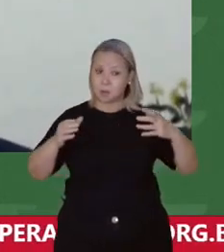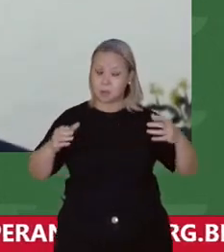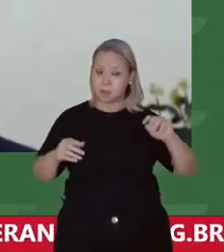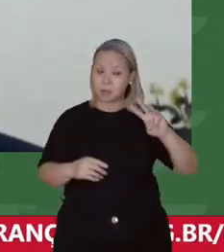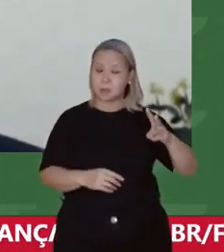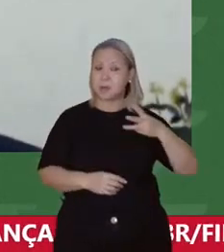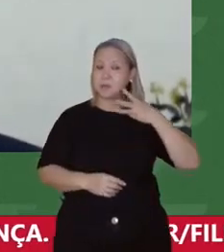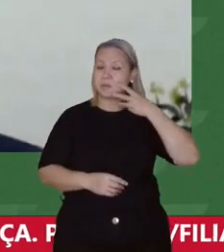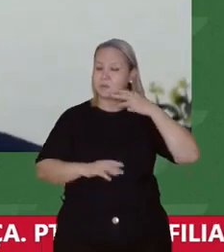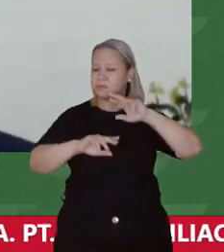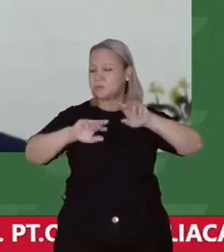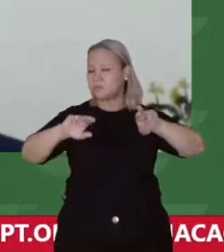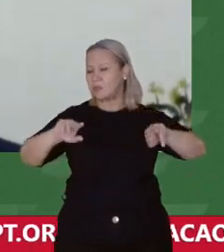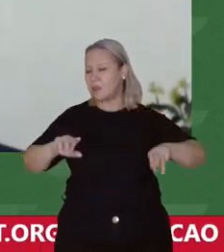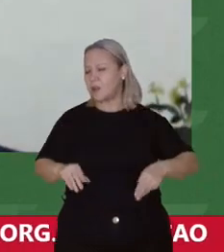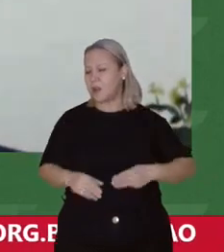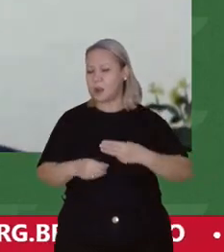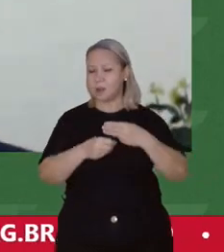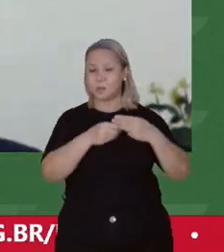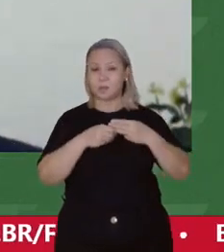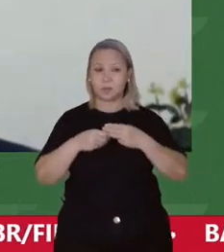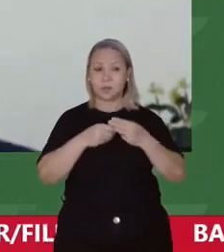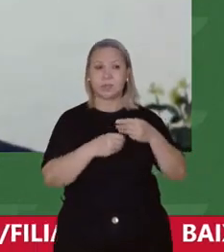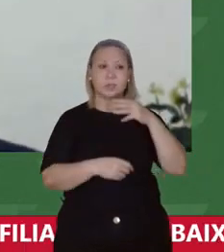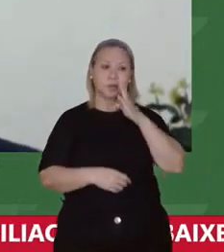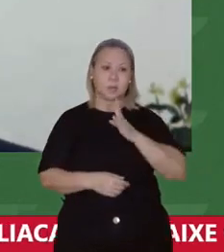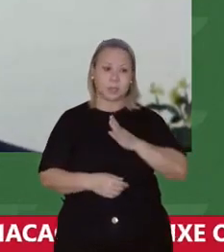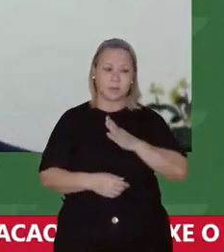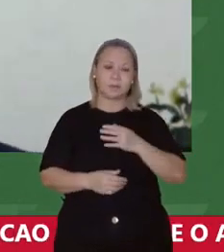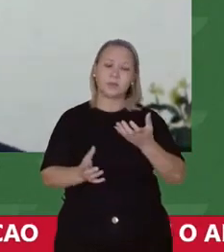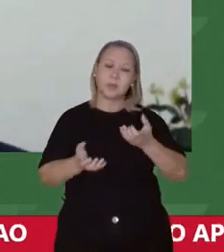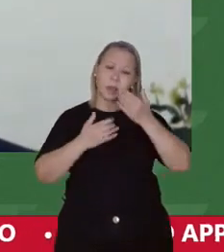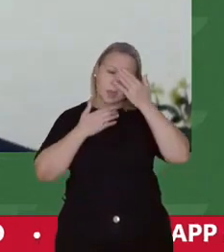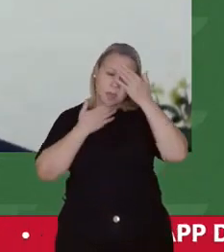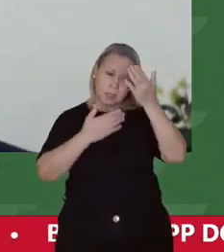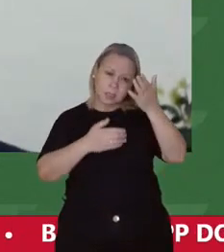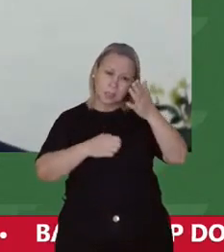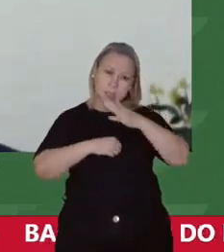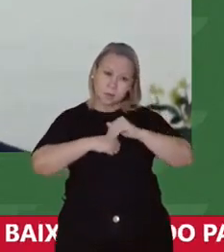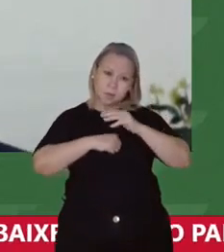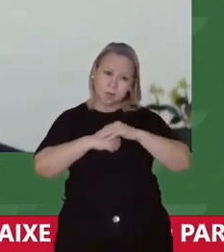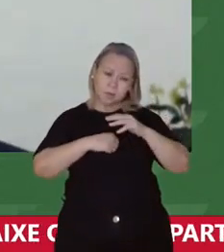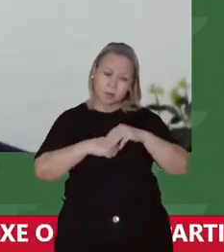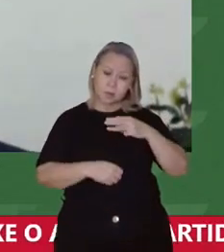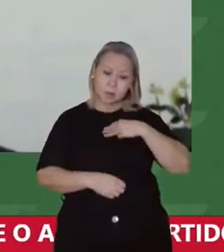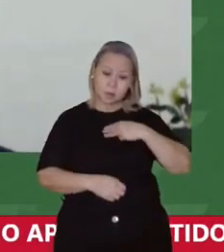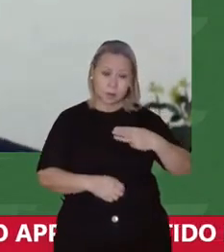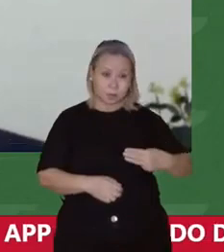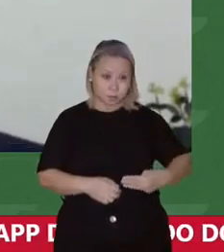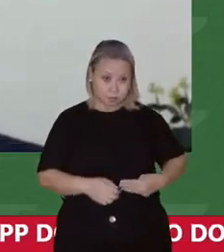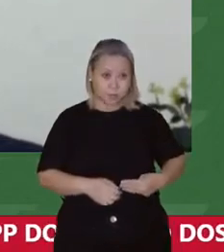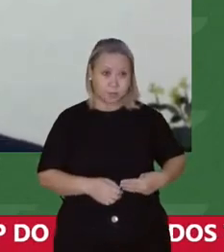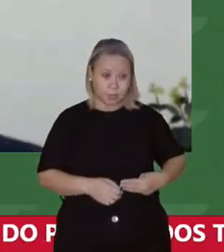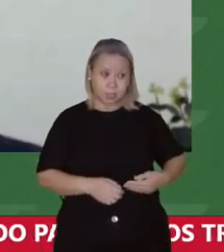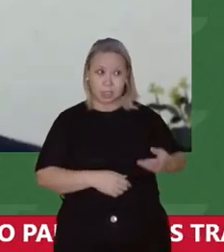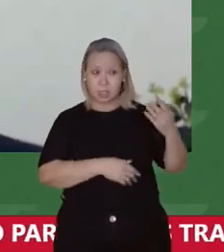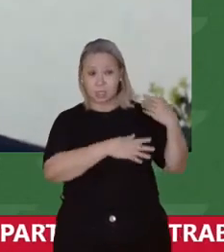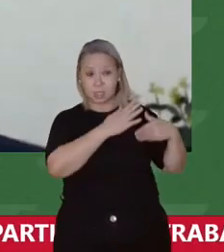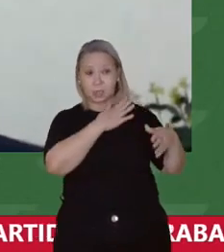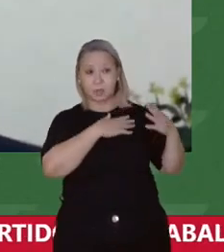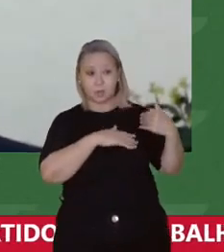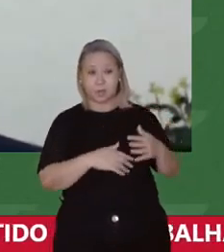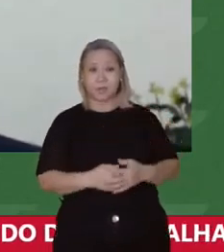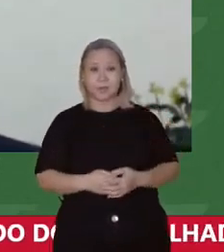de municípios brasileiros. E quero agradecer com muito carinho nosso ministro, né, uma vez ministro, sempre ministro, da promoção